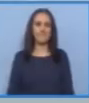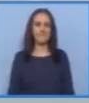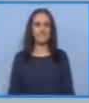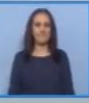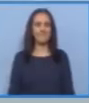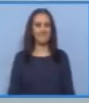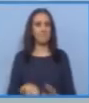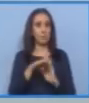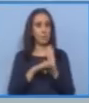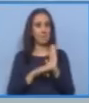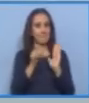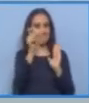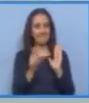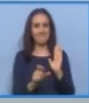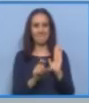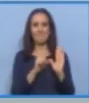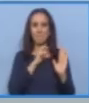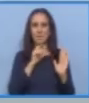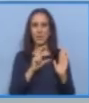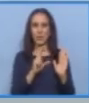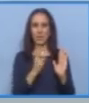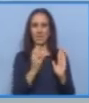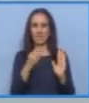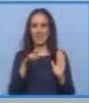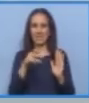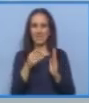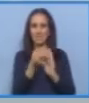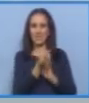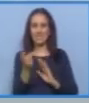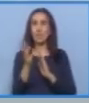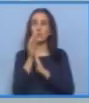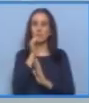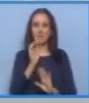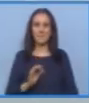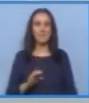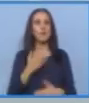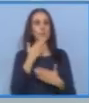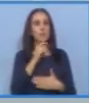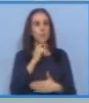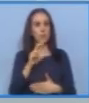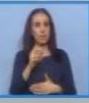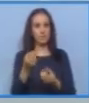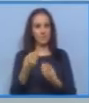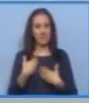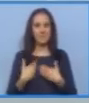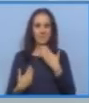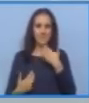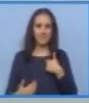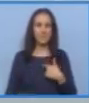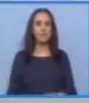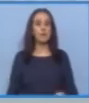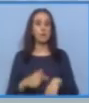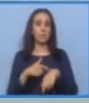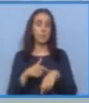programa do Padre Rui Fernandes e também de muita gente, não é? Deus queira. Obrigado, Padre Rui, por ter partilhado connosco esses momentos, seja os